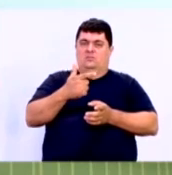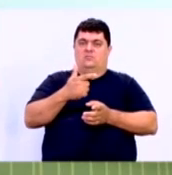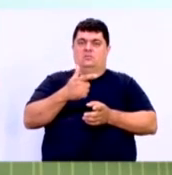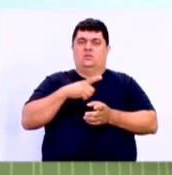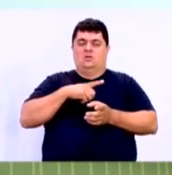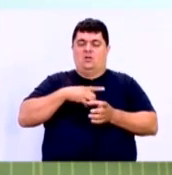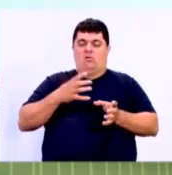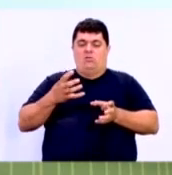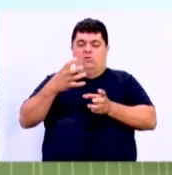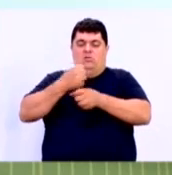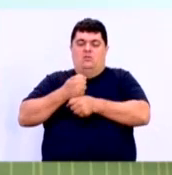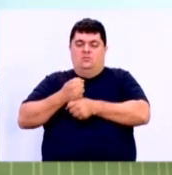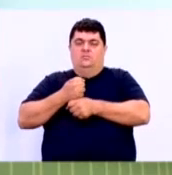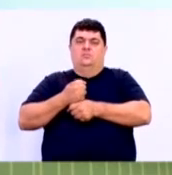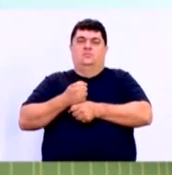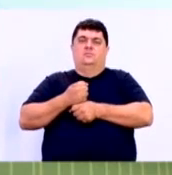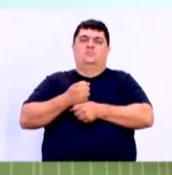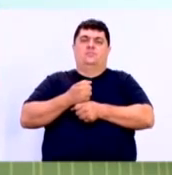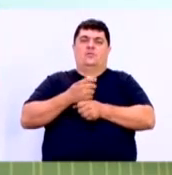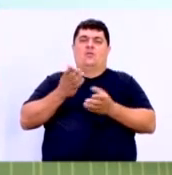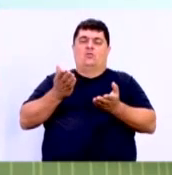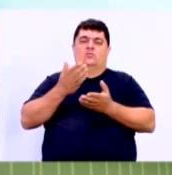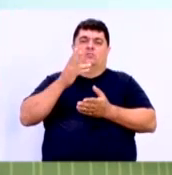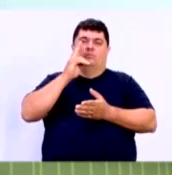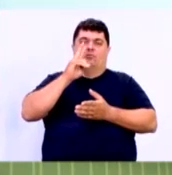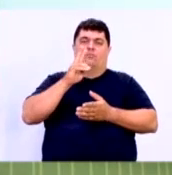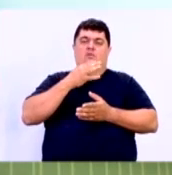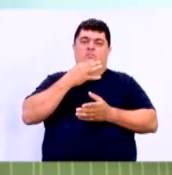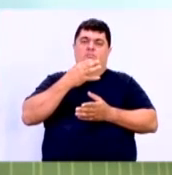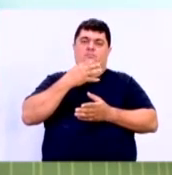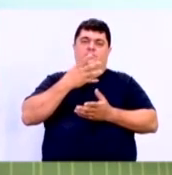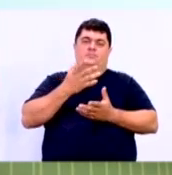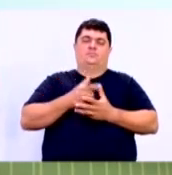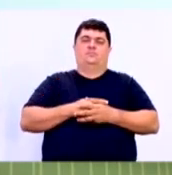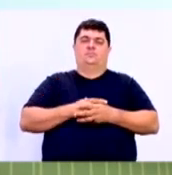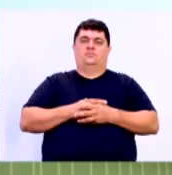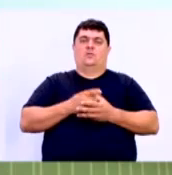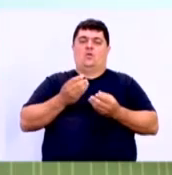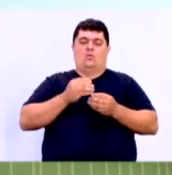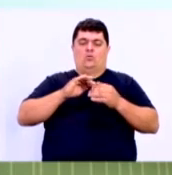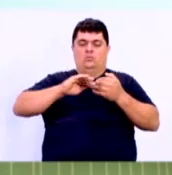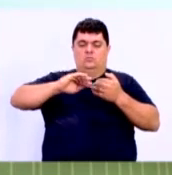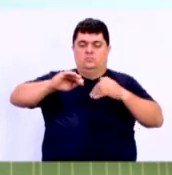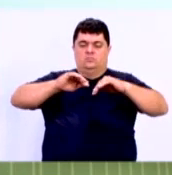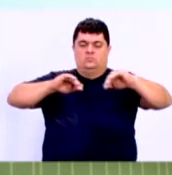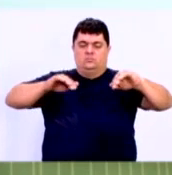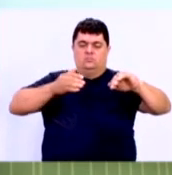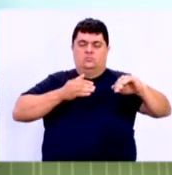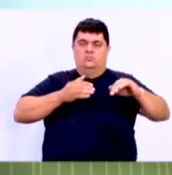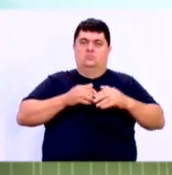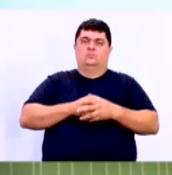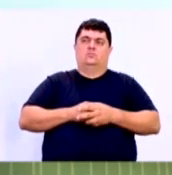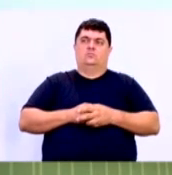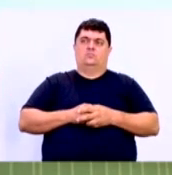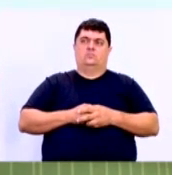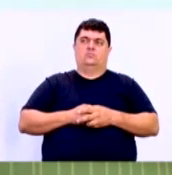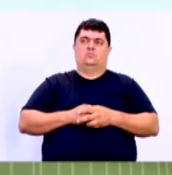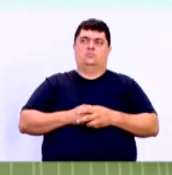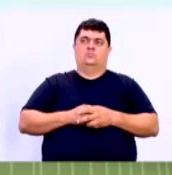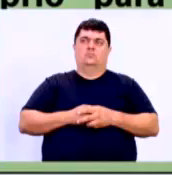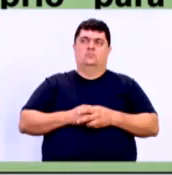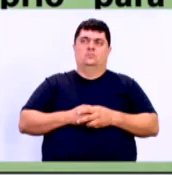um valor a mais. E é isso que a gente vai ver na aula de hoje. Como separar esse custo de produção. Vamos voltar para o